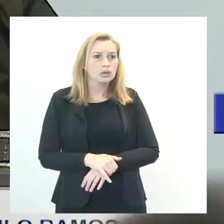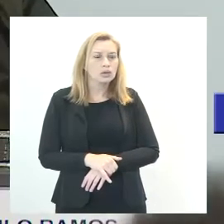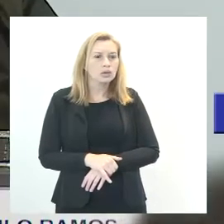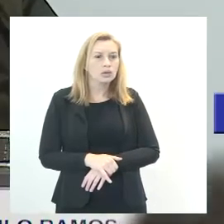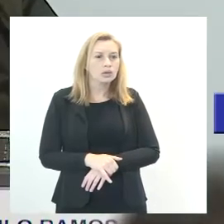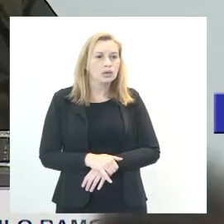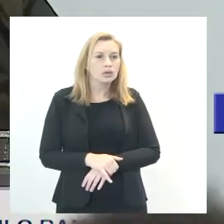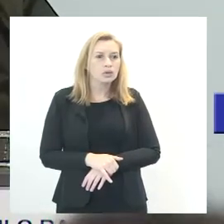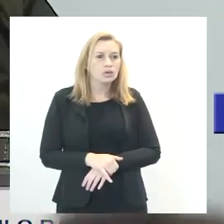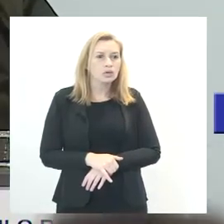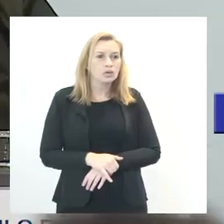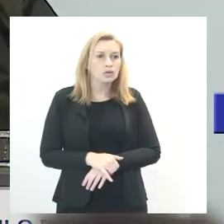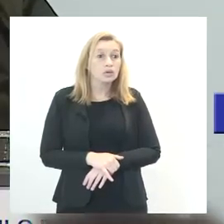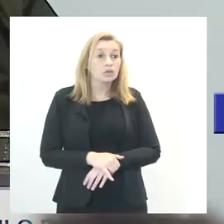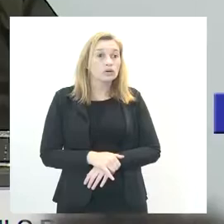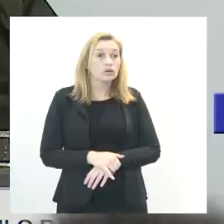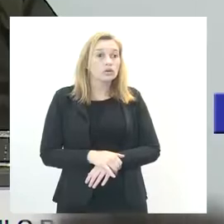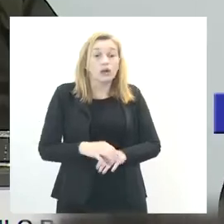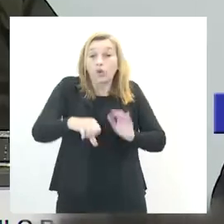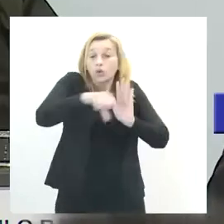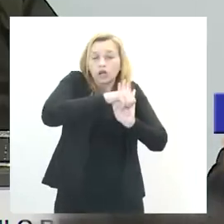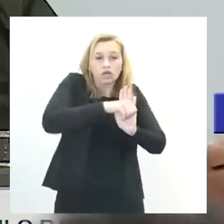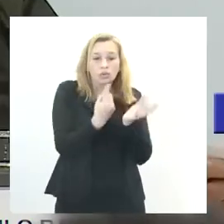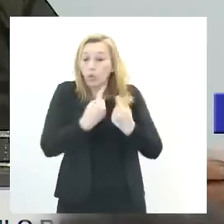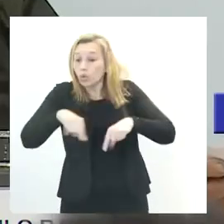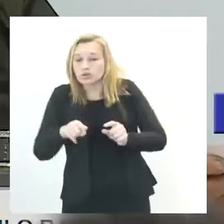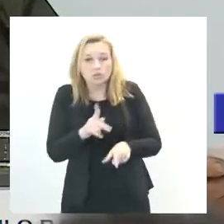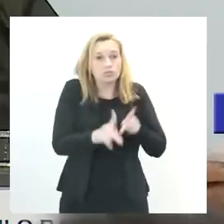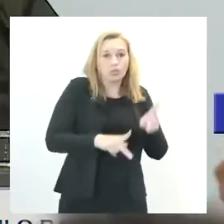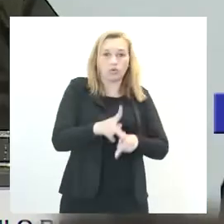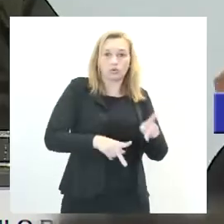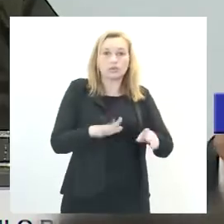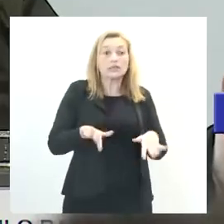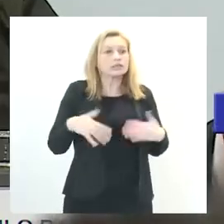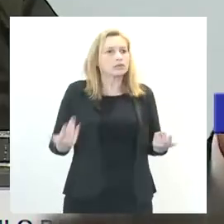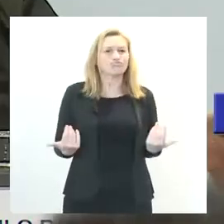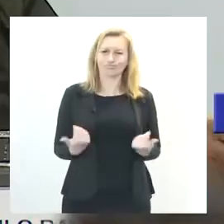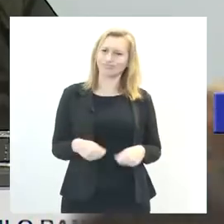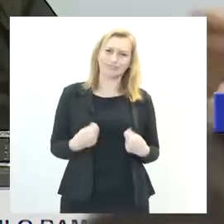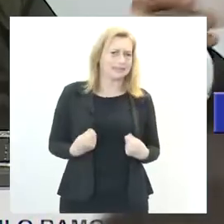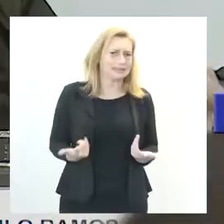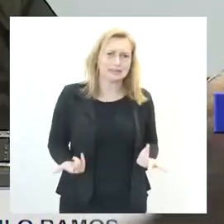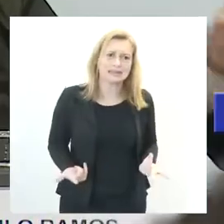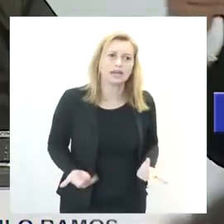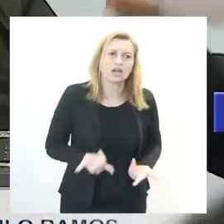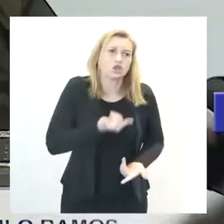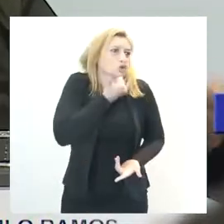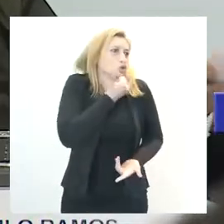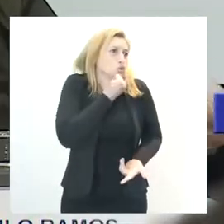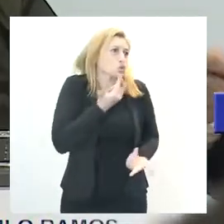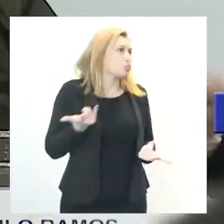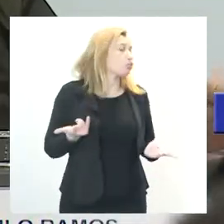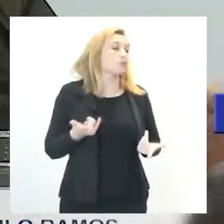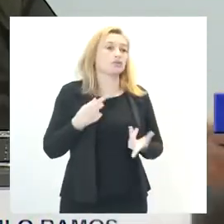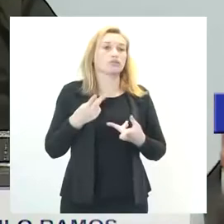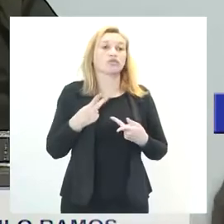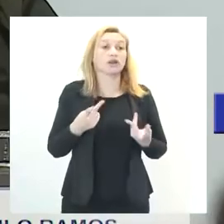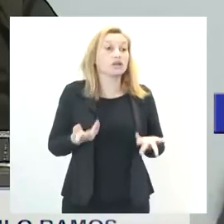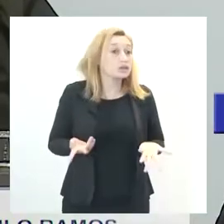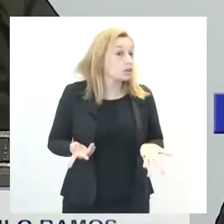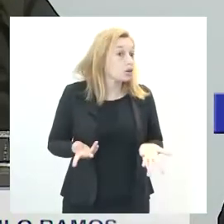verdadeiramente tratamento um crime contra a população então é preciso sou eu me desculpa tava aqui me